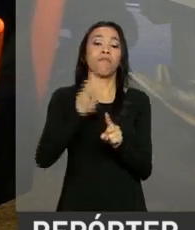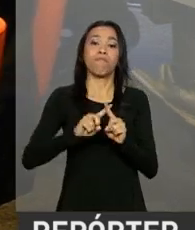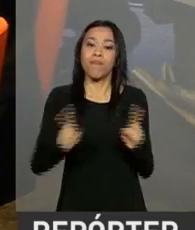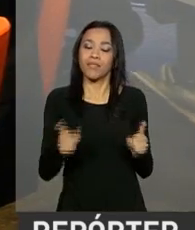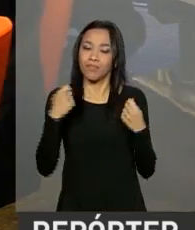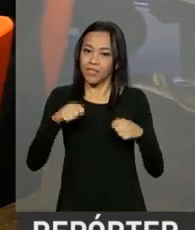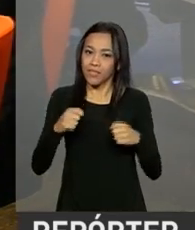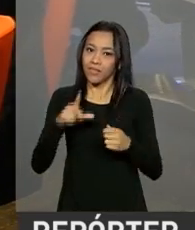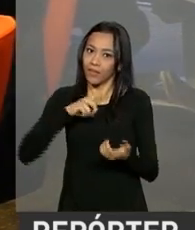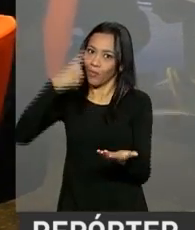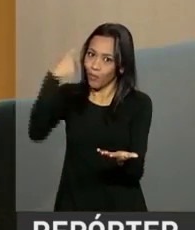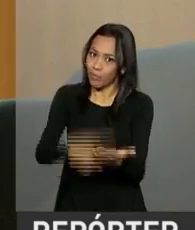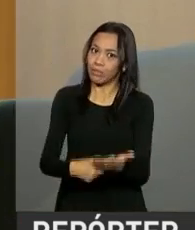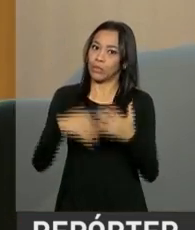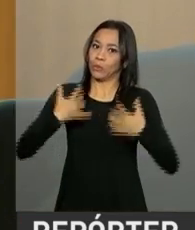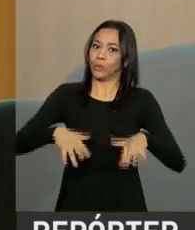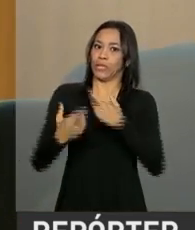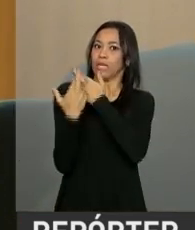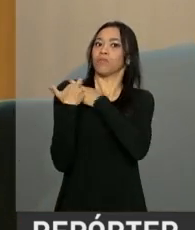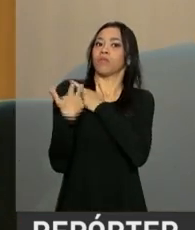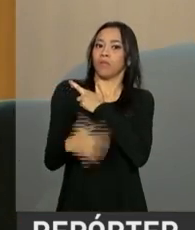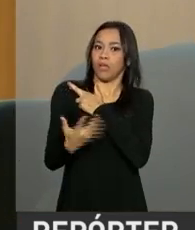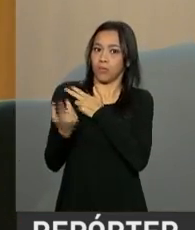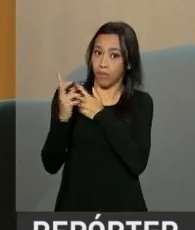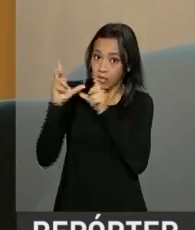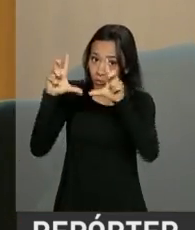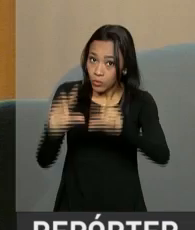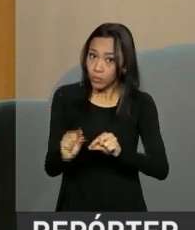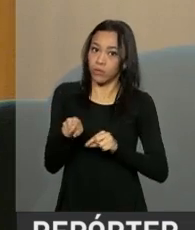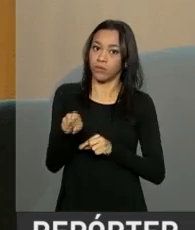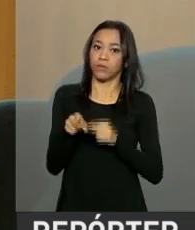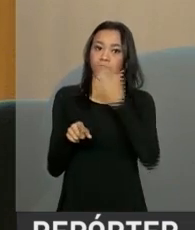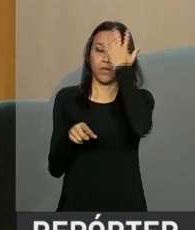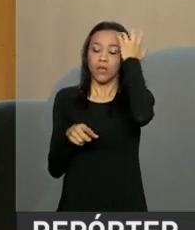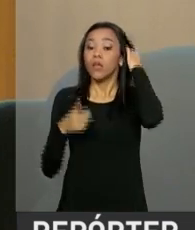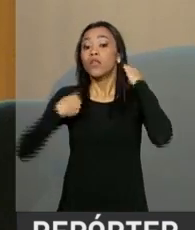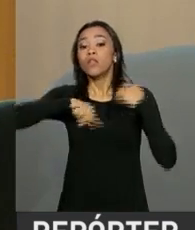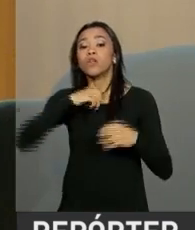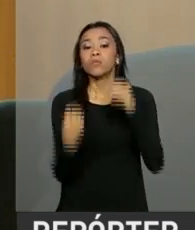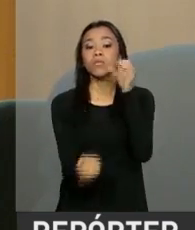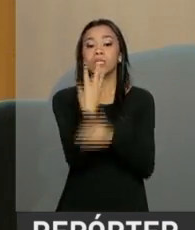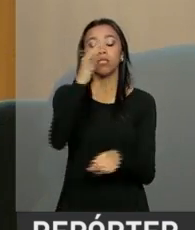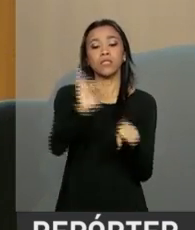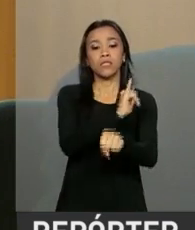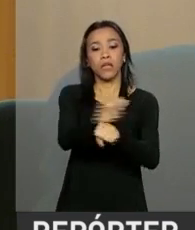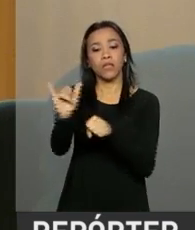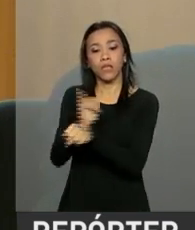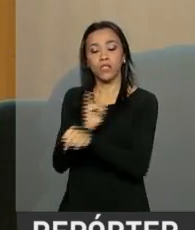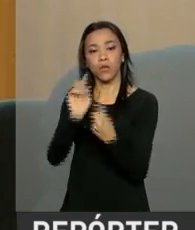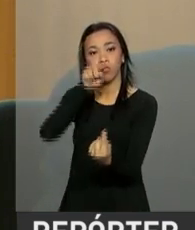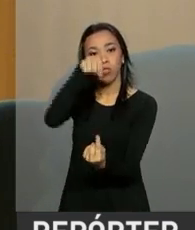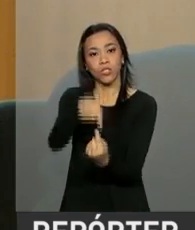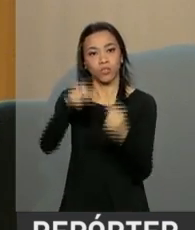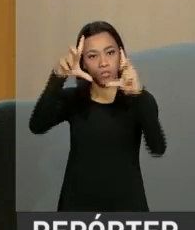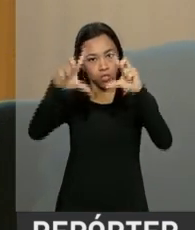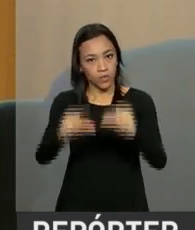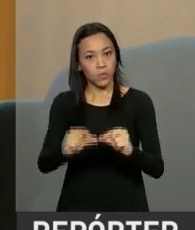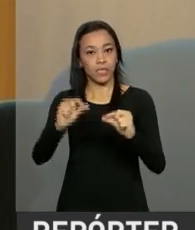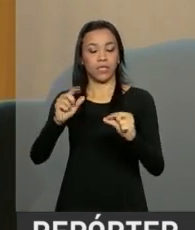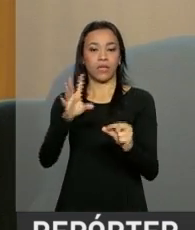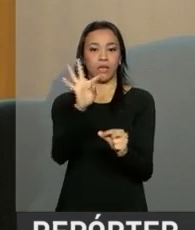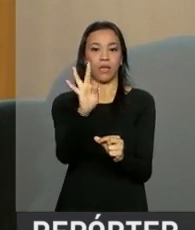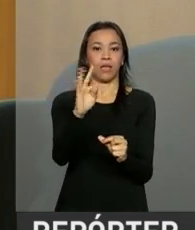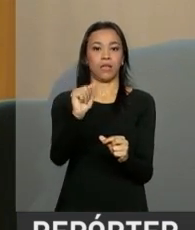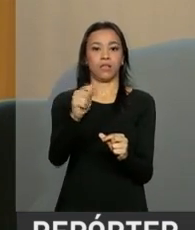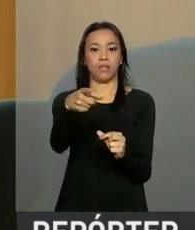com responsabilidade. Estamos criando condições para a redução da taxa de juros ou não? Acho que